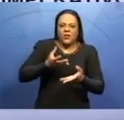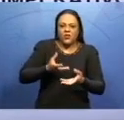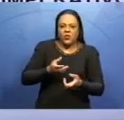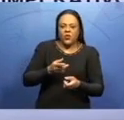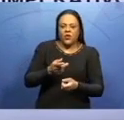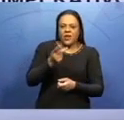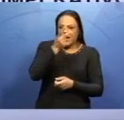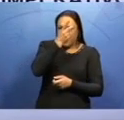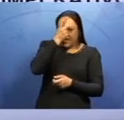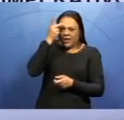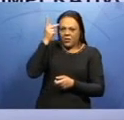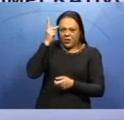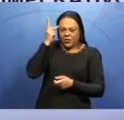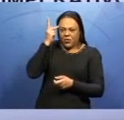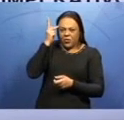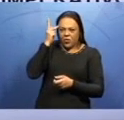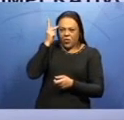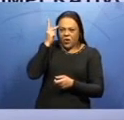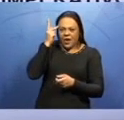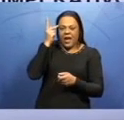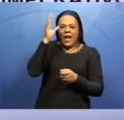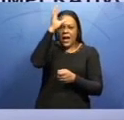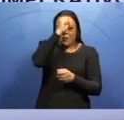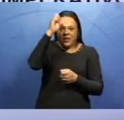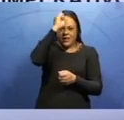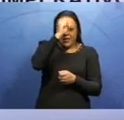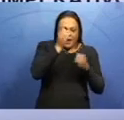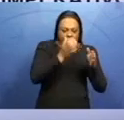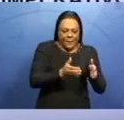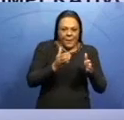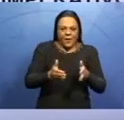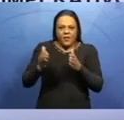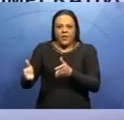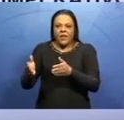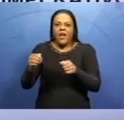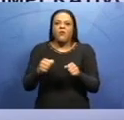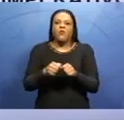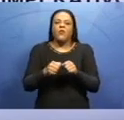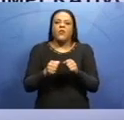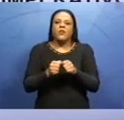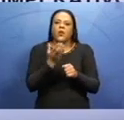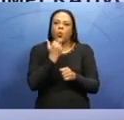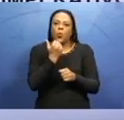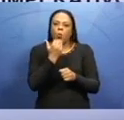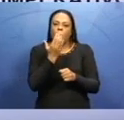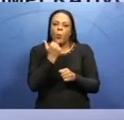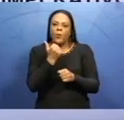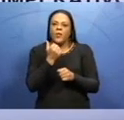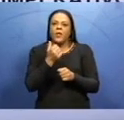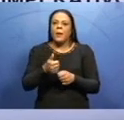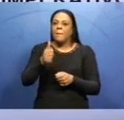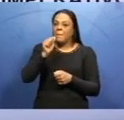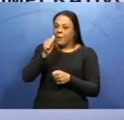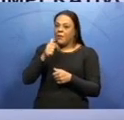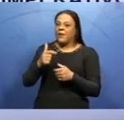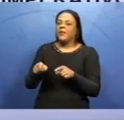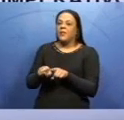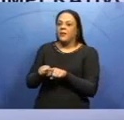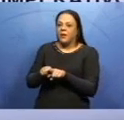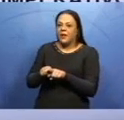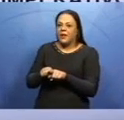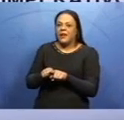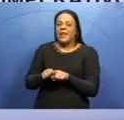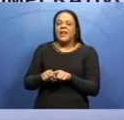passo prepararem pratos de comida ou bebidas. As receitas geralmente vêm com